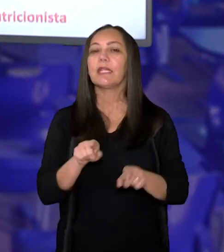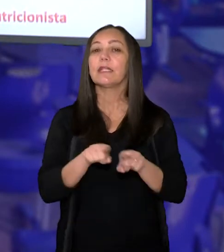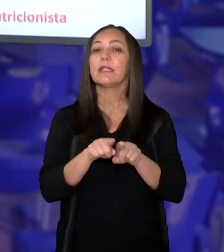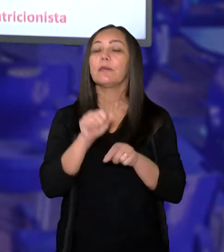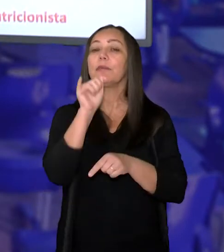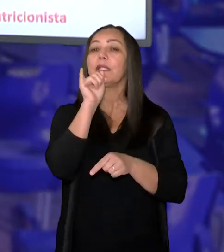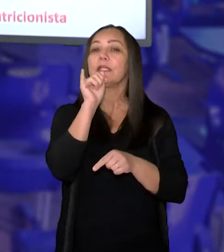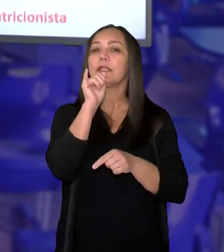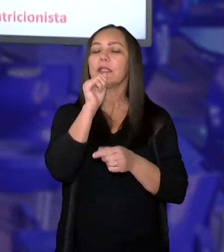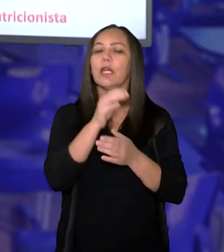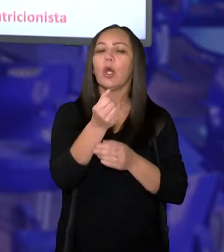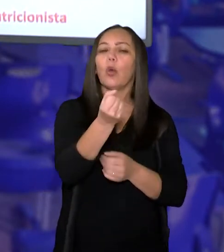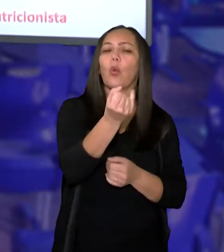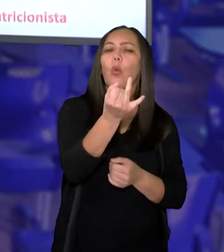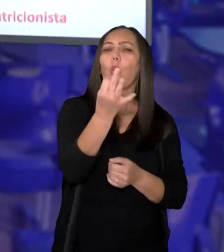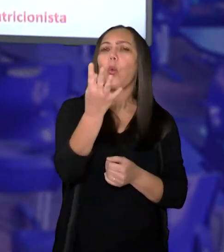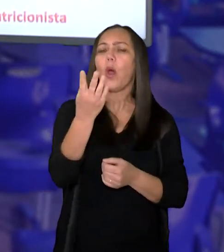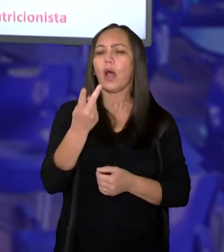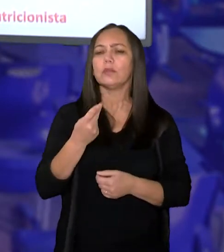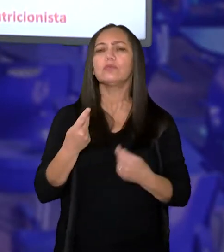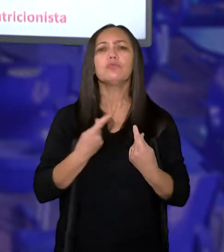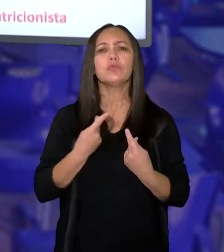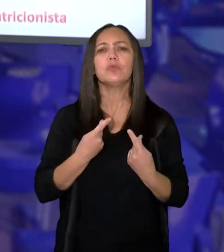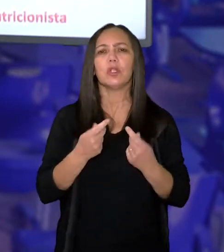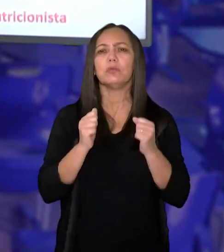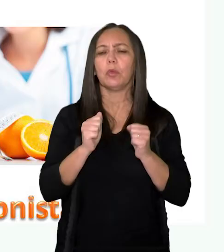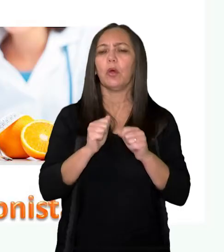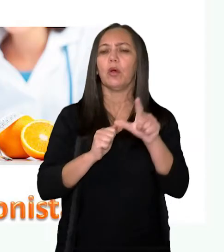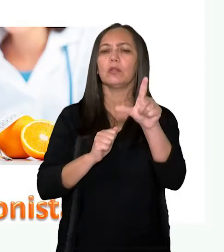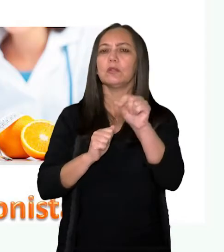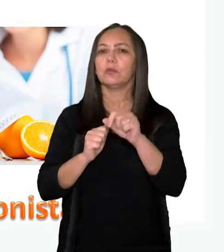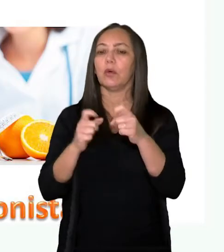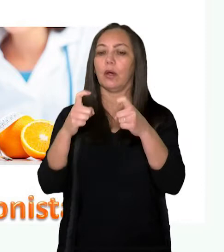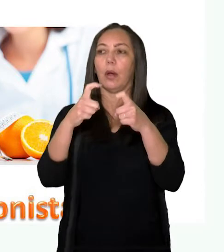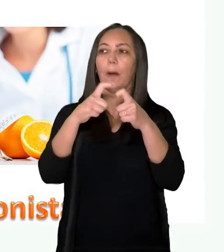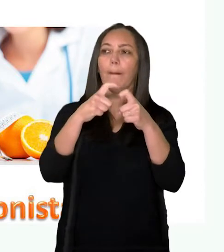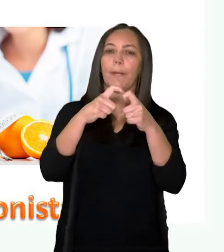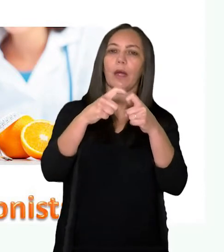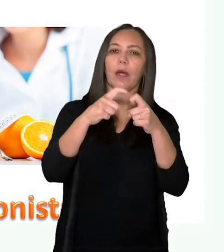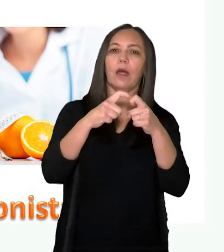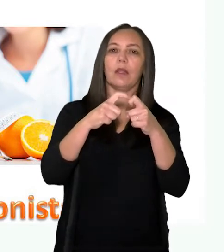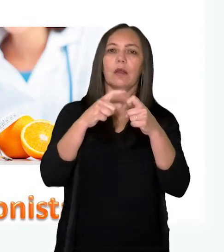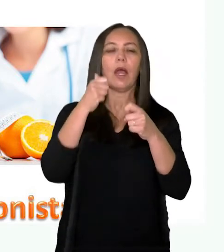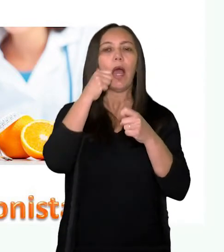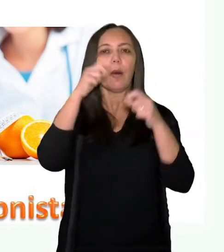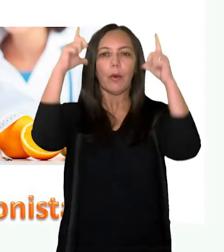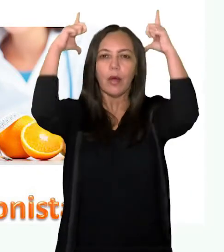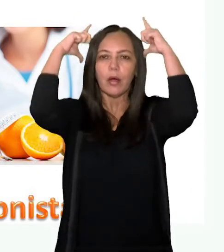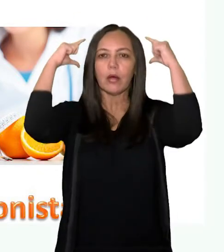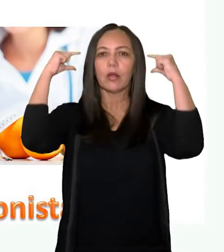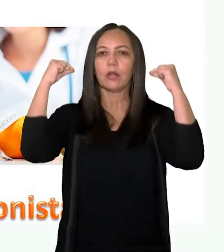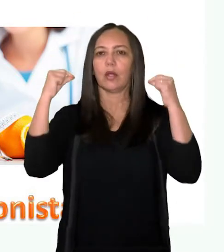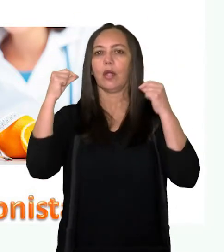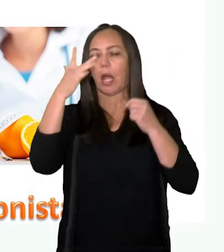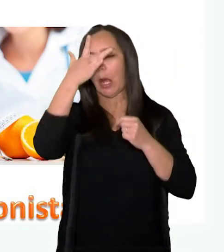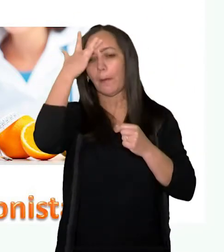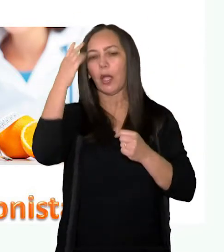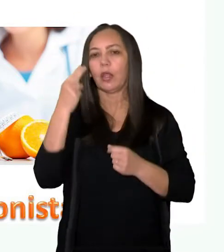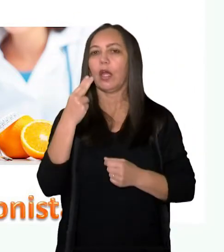Mais um exemplo de quantas maneiras podemos escolher um médico, uma enfermeira e